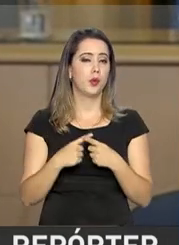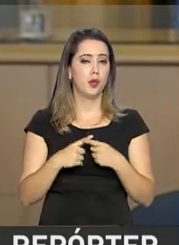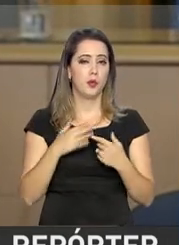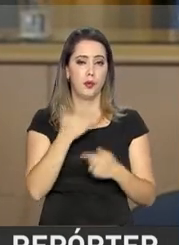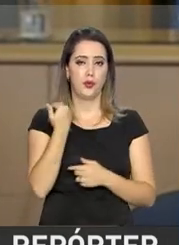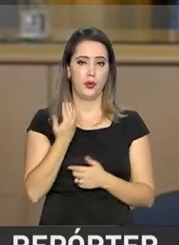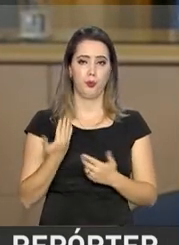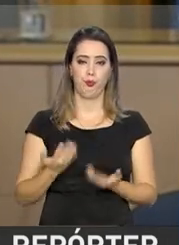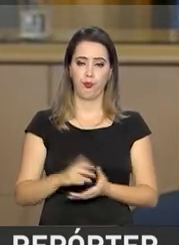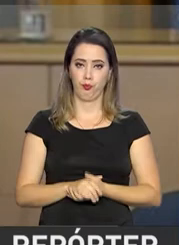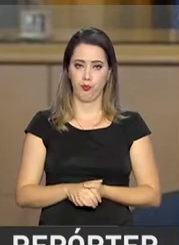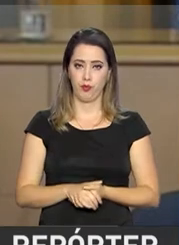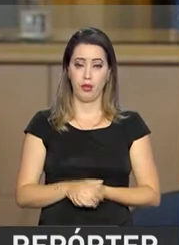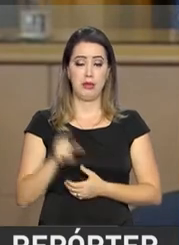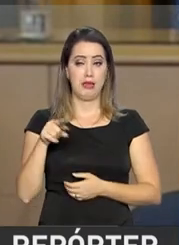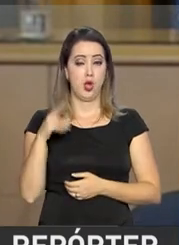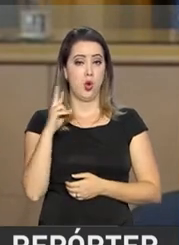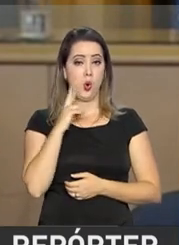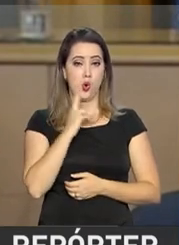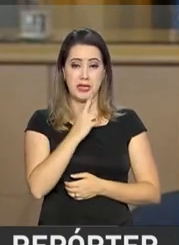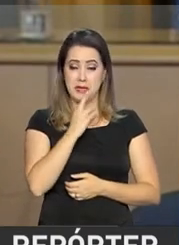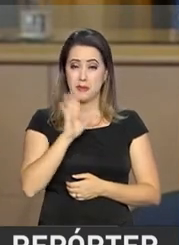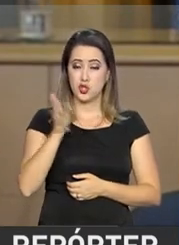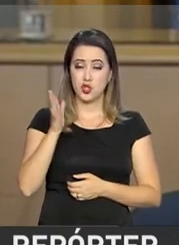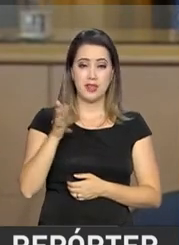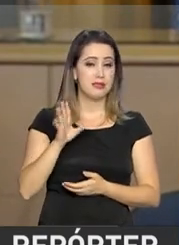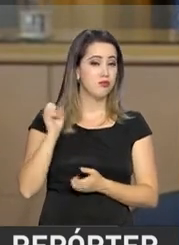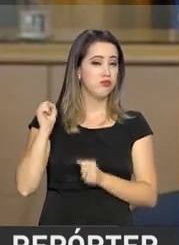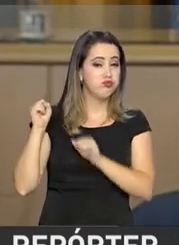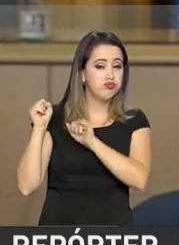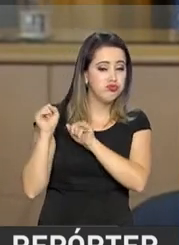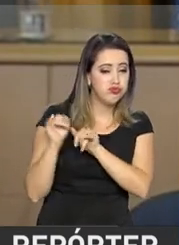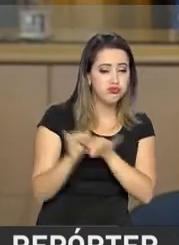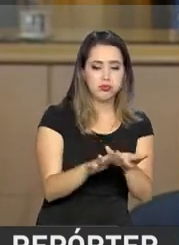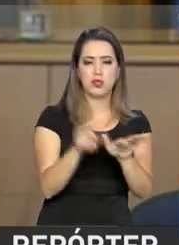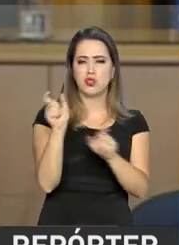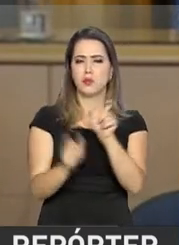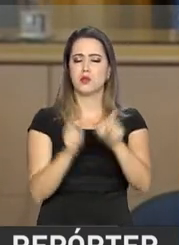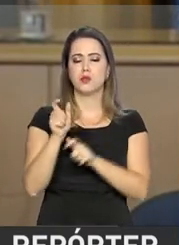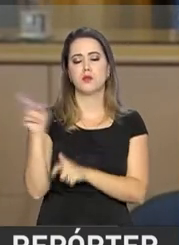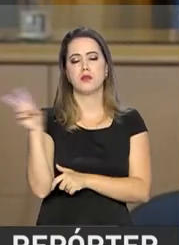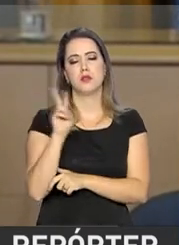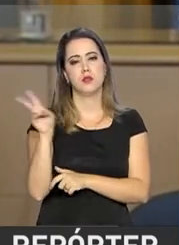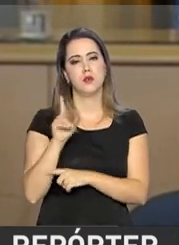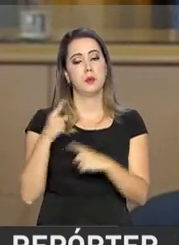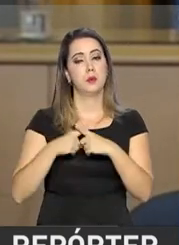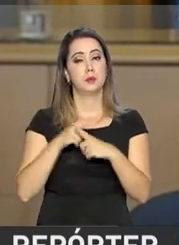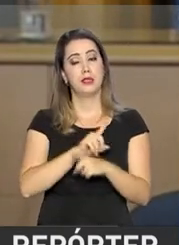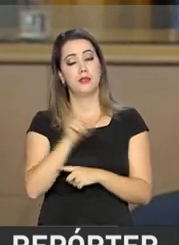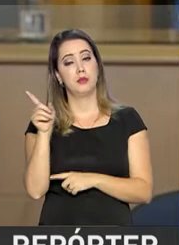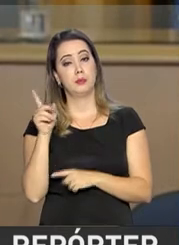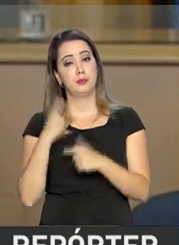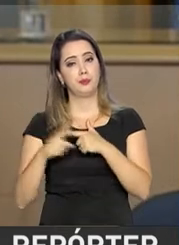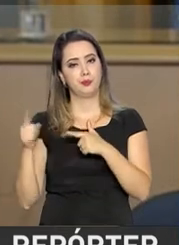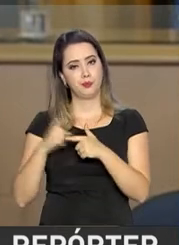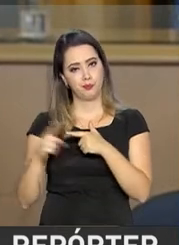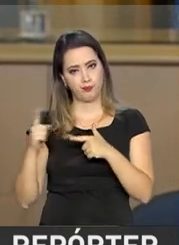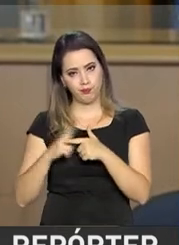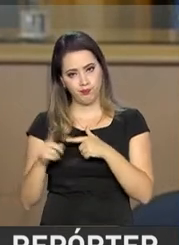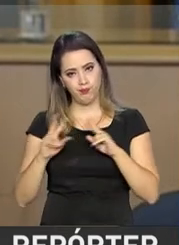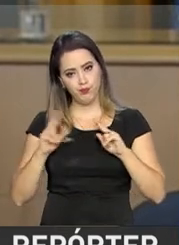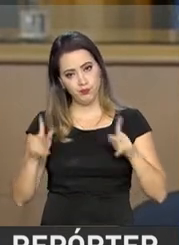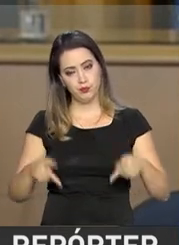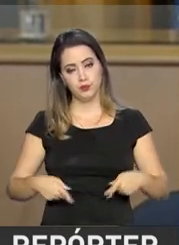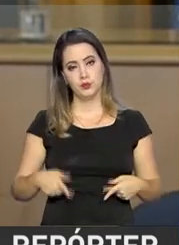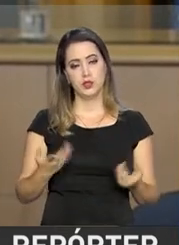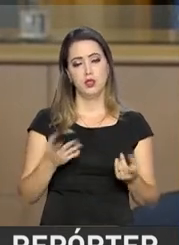Lembrando que Roraima tem recebido centenas de venezuelanos devido à crise humanitária no país vizinho. O Ministério tem reforçado a cobertura